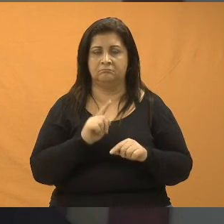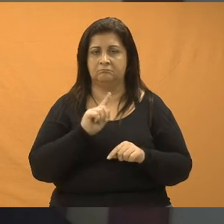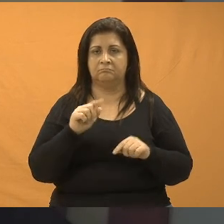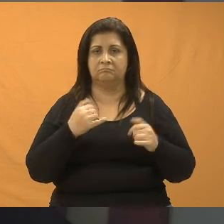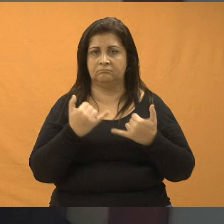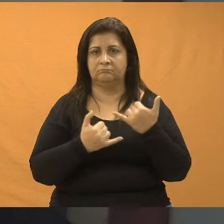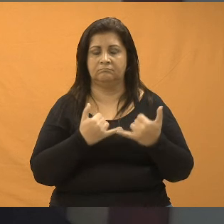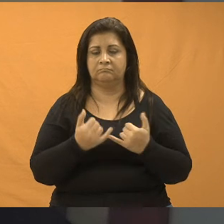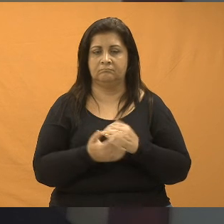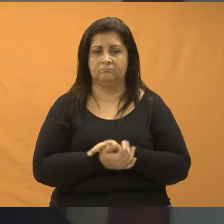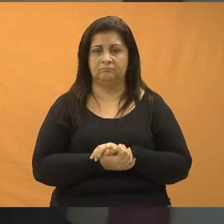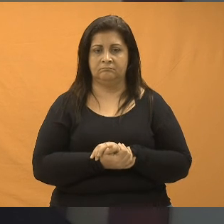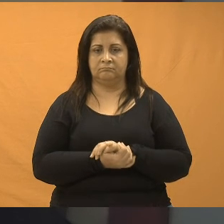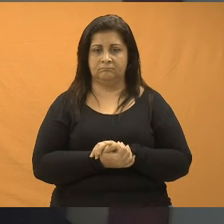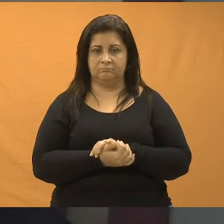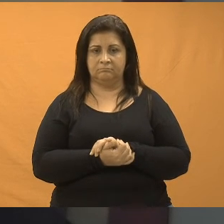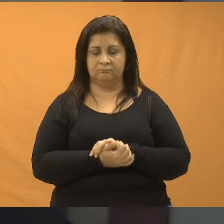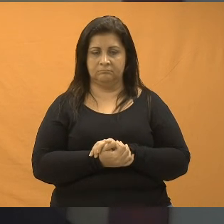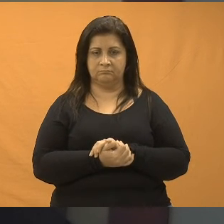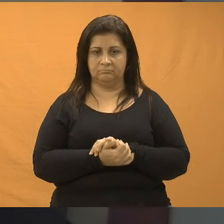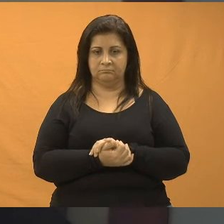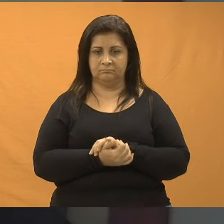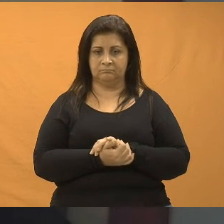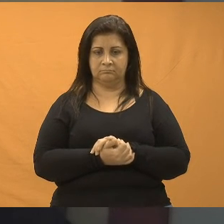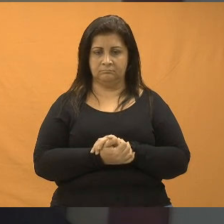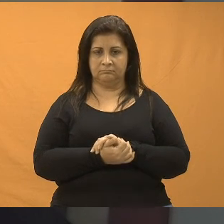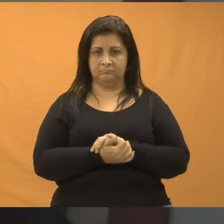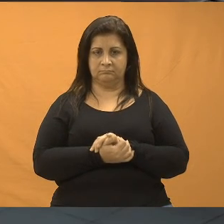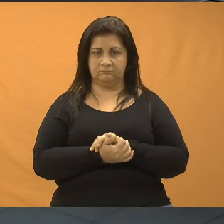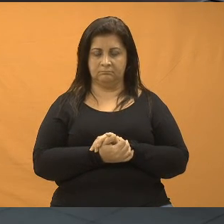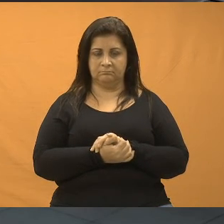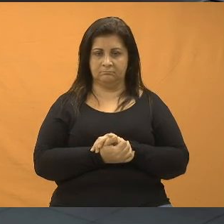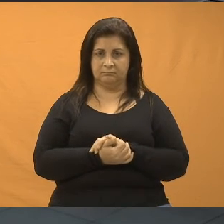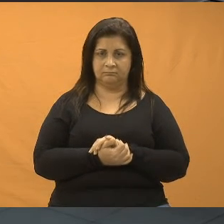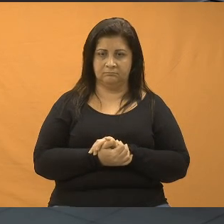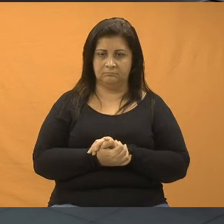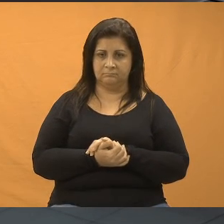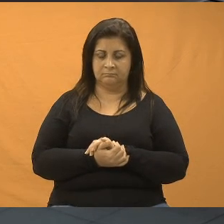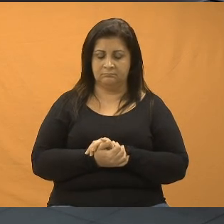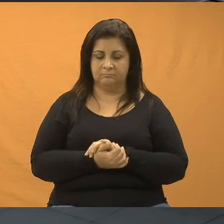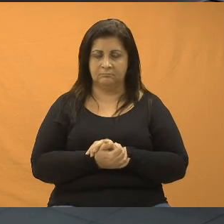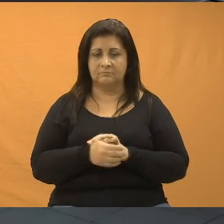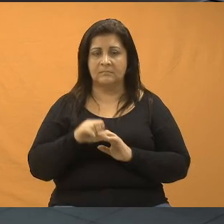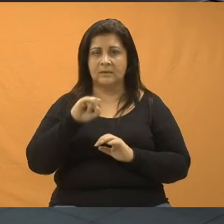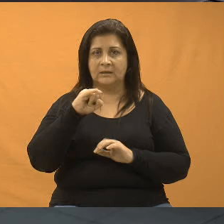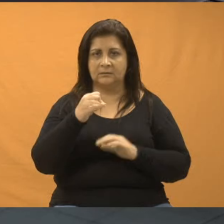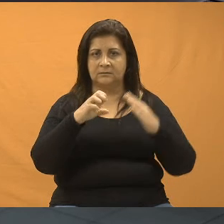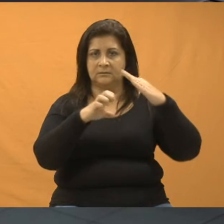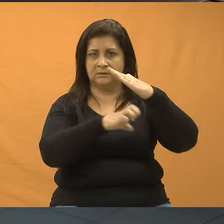brincadeira. Né? Então, não tem problema de inabilitar a empresa se ela